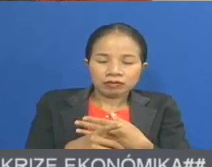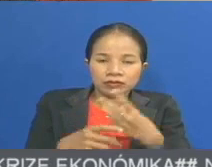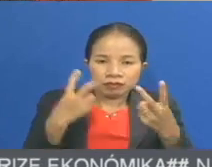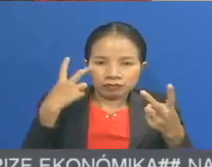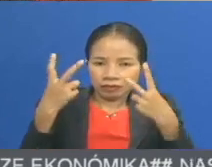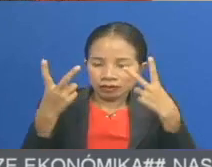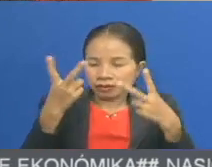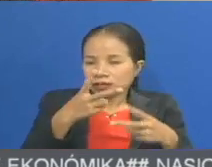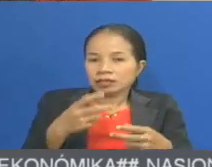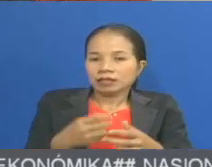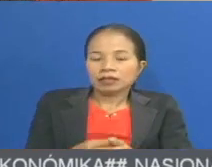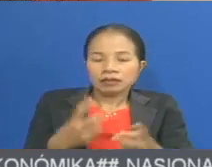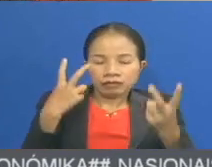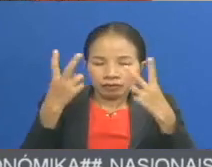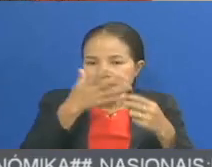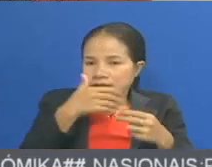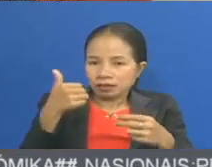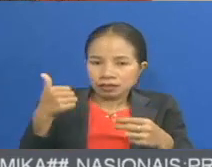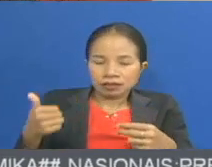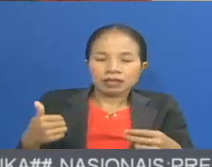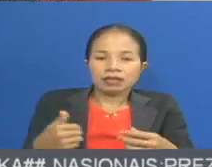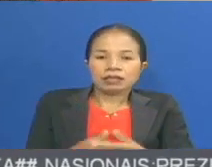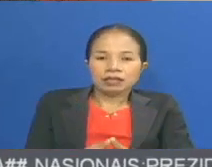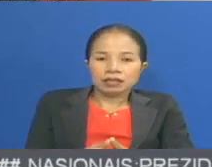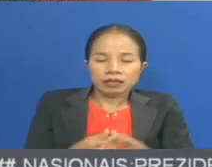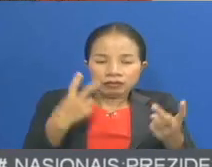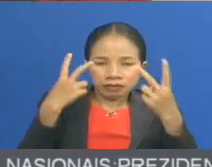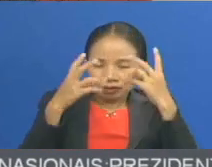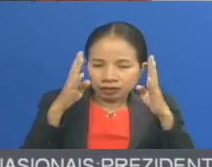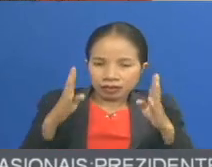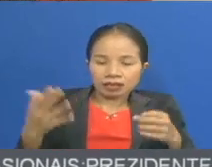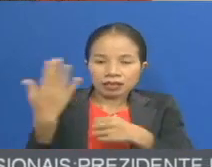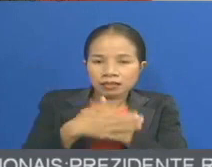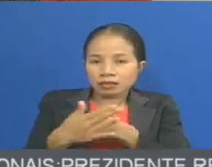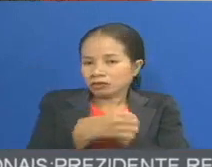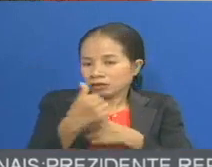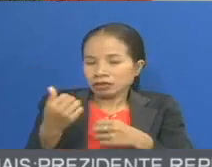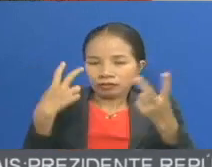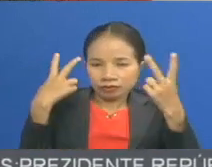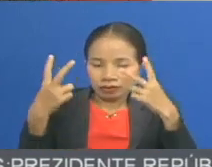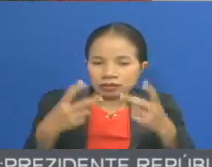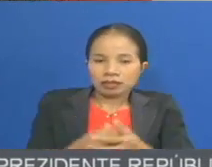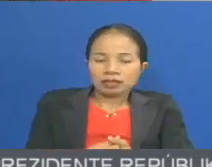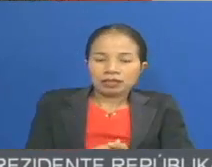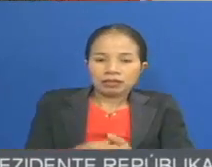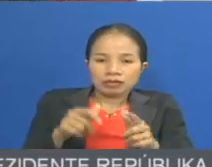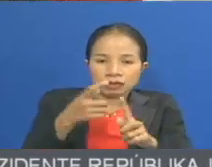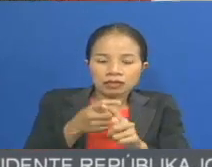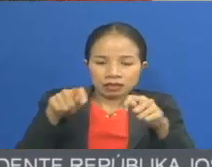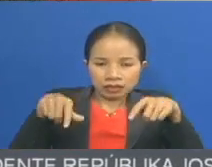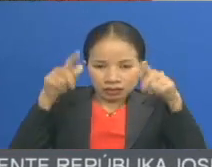turista? Turista nem é turista estrangeiro, no moço é turista doméstico.